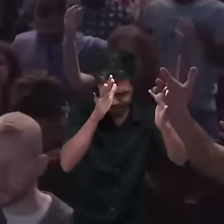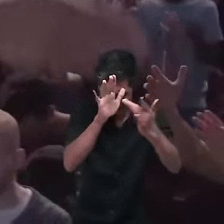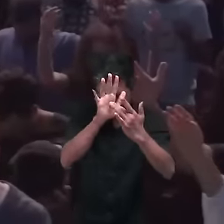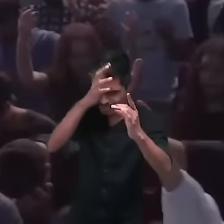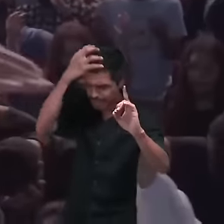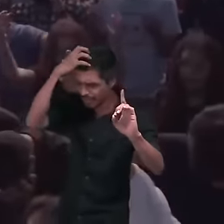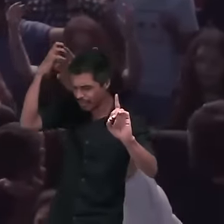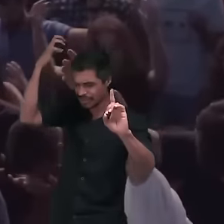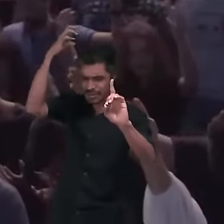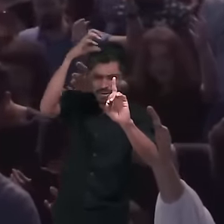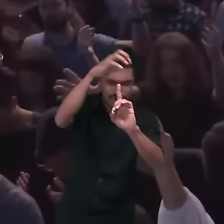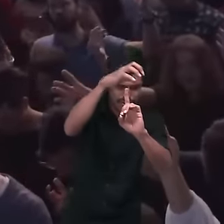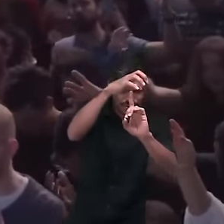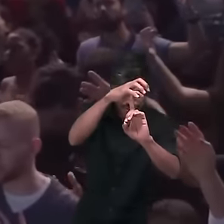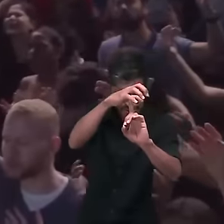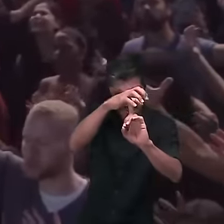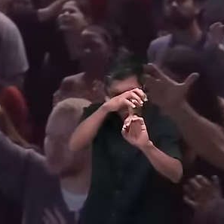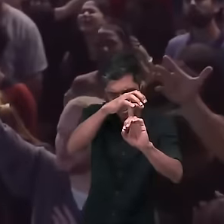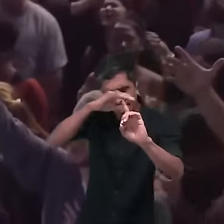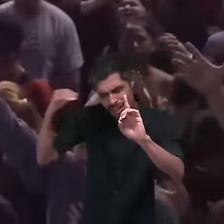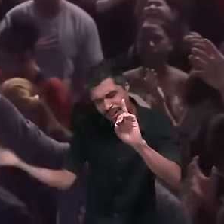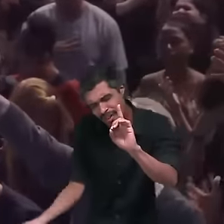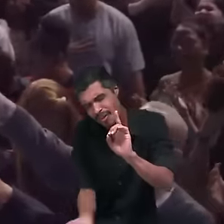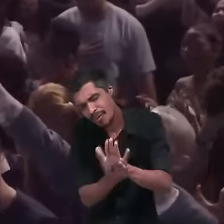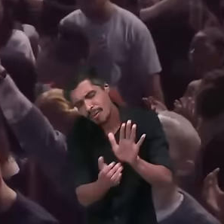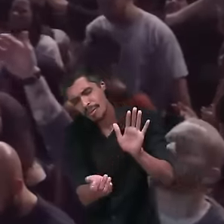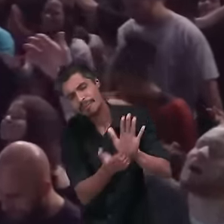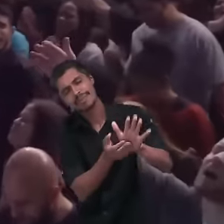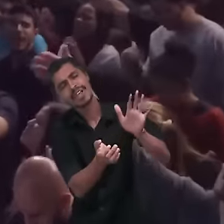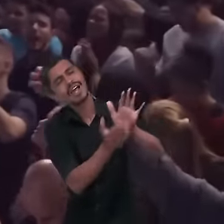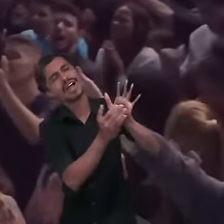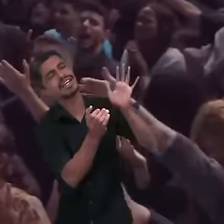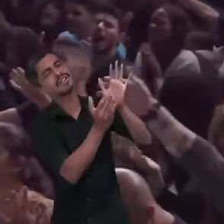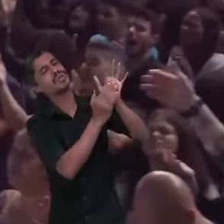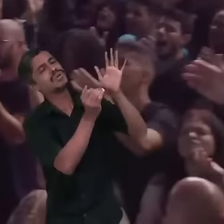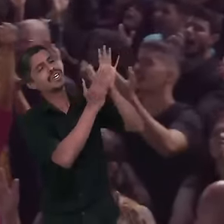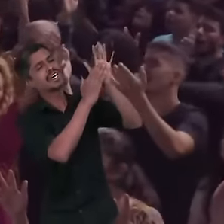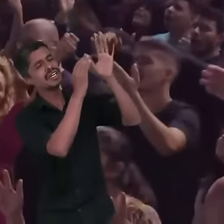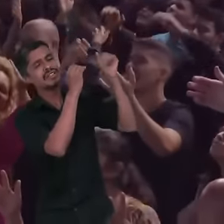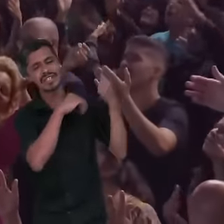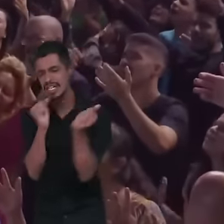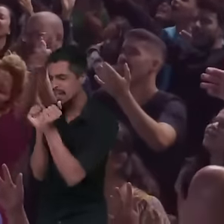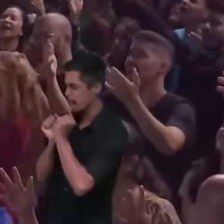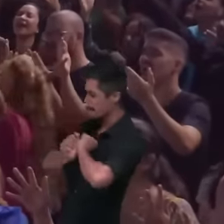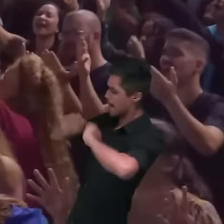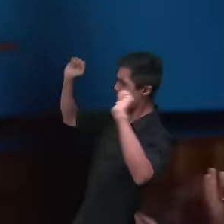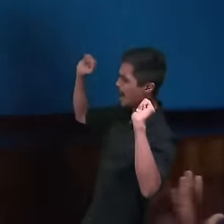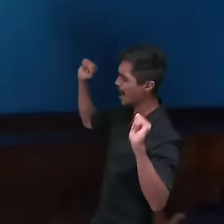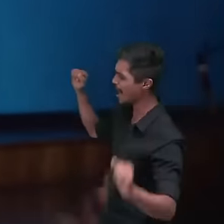foi quebrada, toda a corrente foi quebrada. Ao